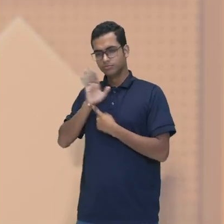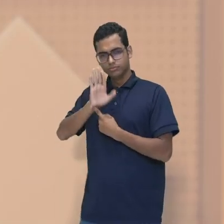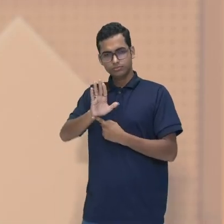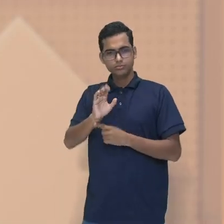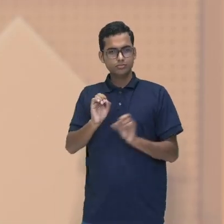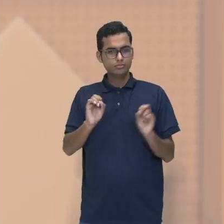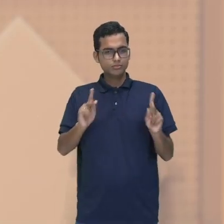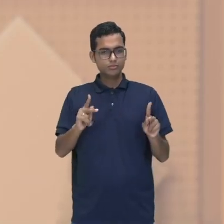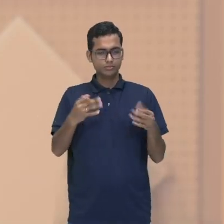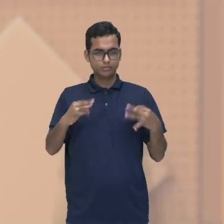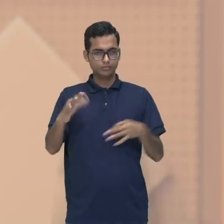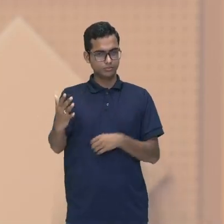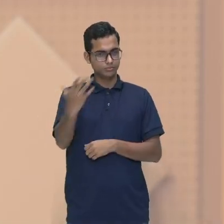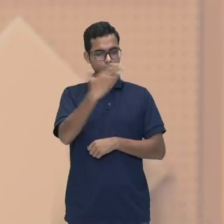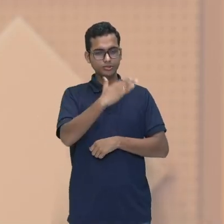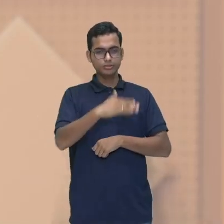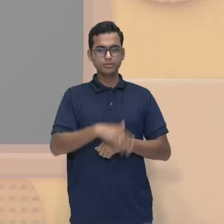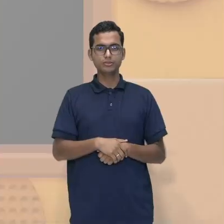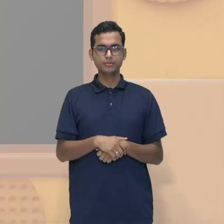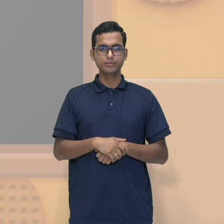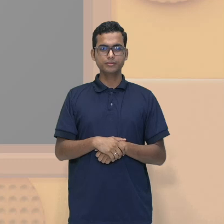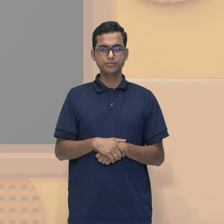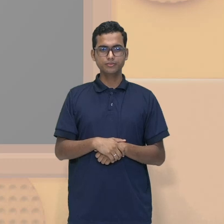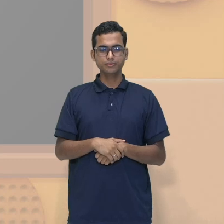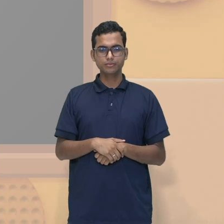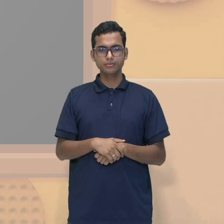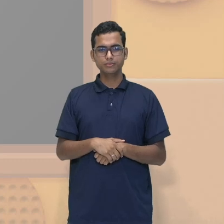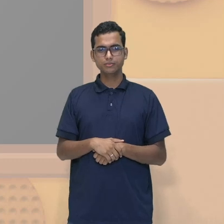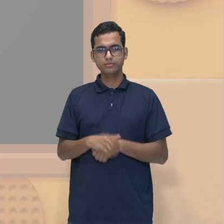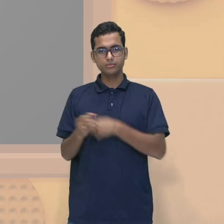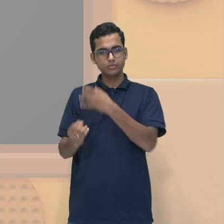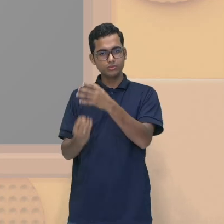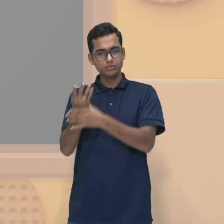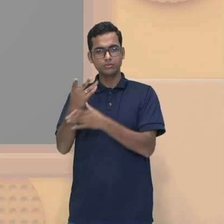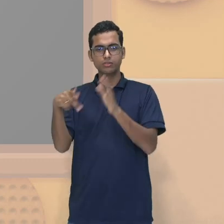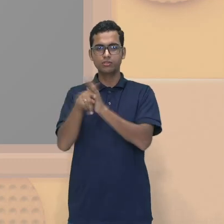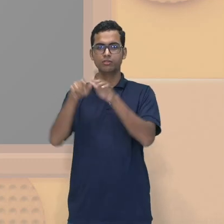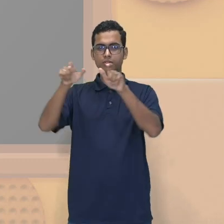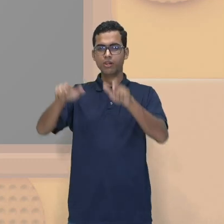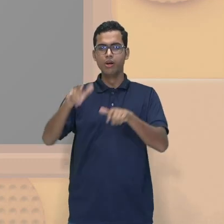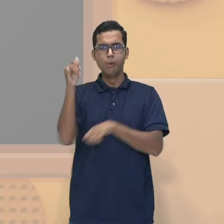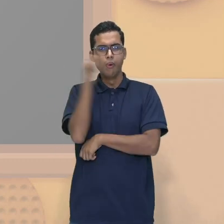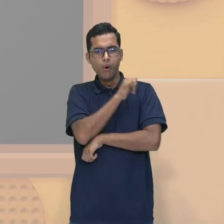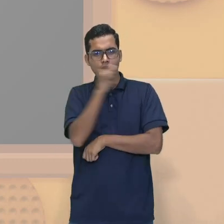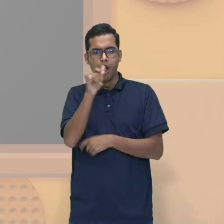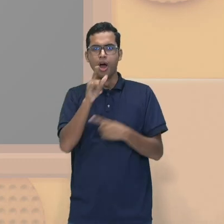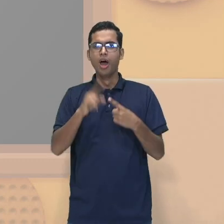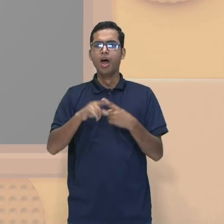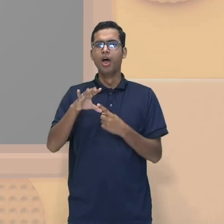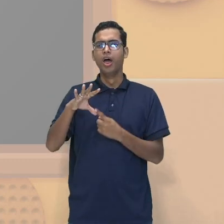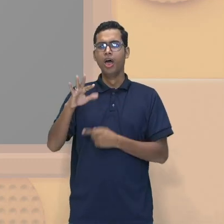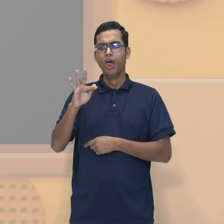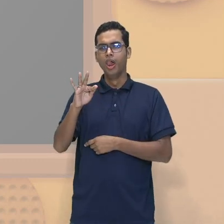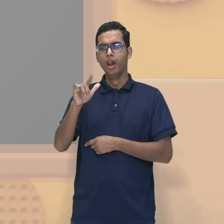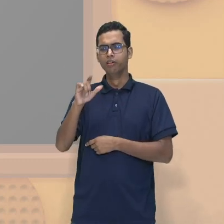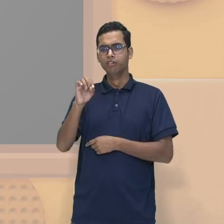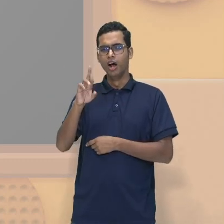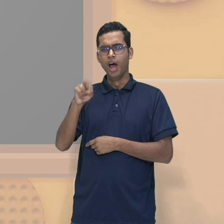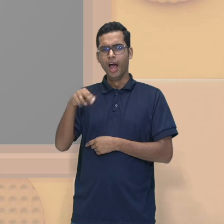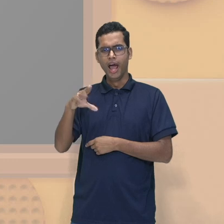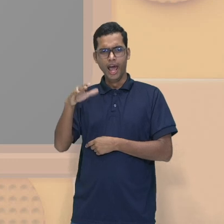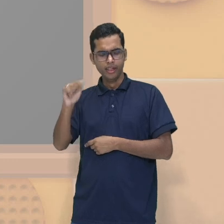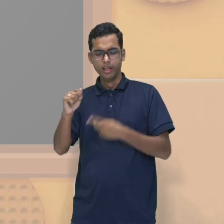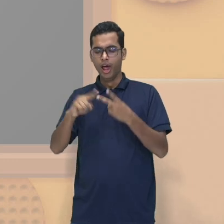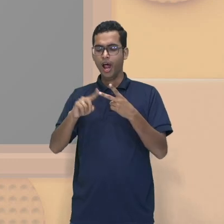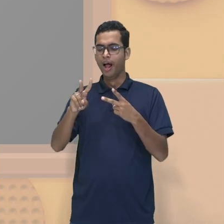pouco, tá? Vamos lá. O berço do Renascimento ocorreu nas cidades italianas, Florença, Veneza e Gênova, por